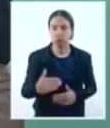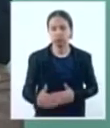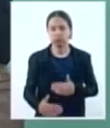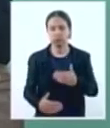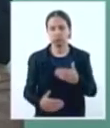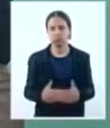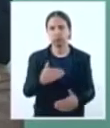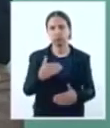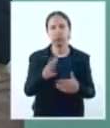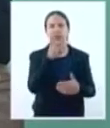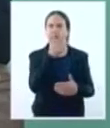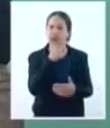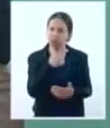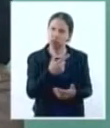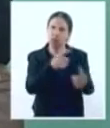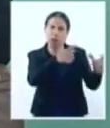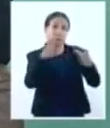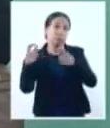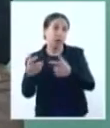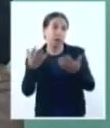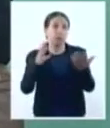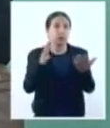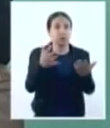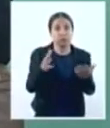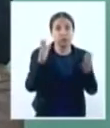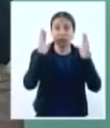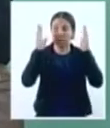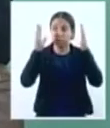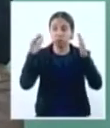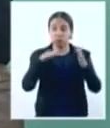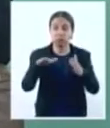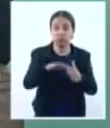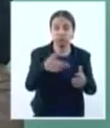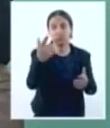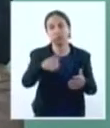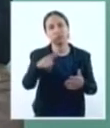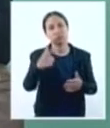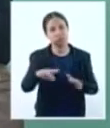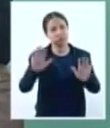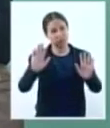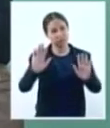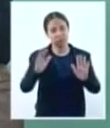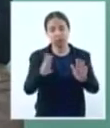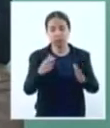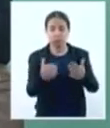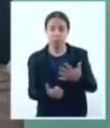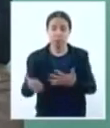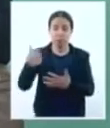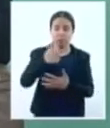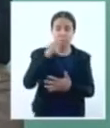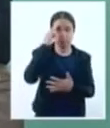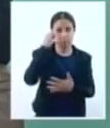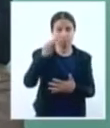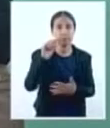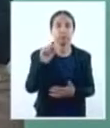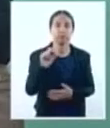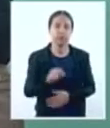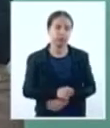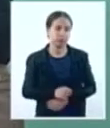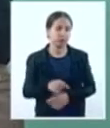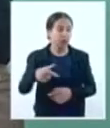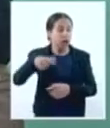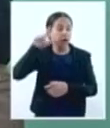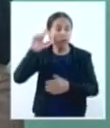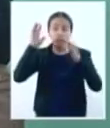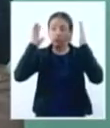tem bairros que ainda não são atendidos. Né? Então talvez a prioridade seja, antes de aumentar esse fluxo de... A frequência.